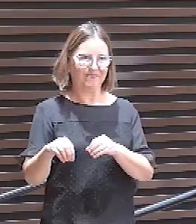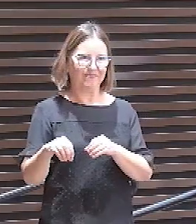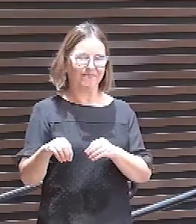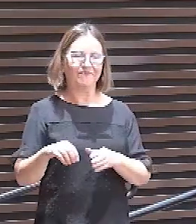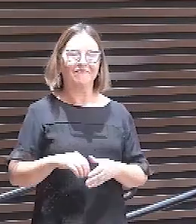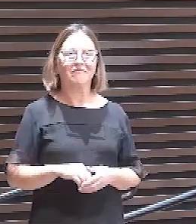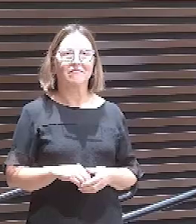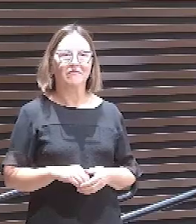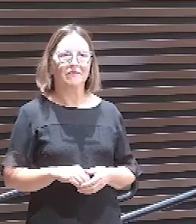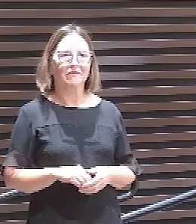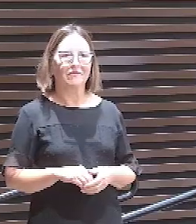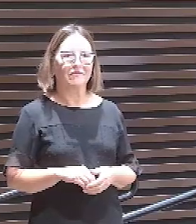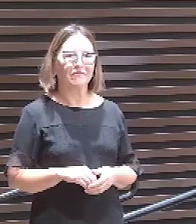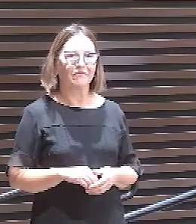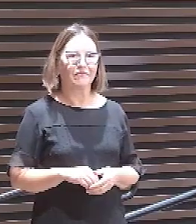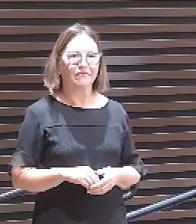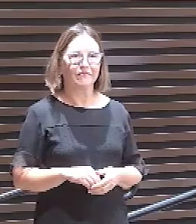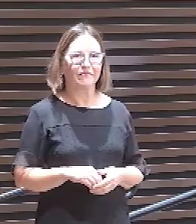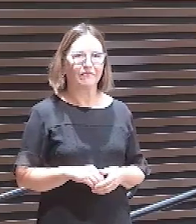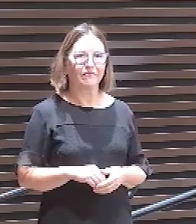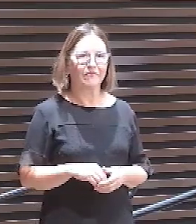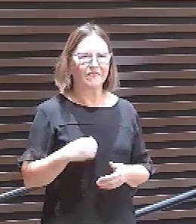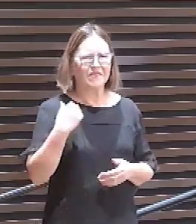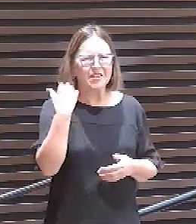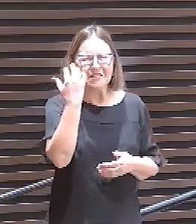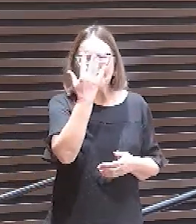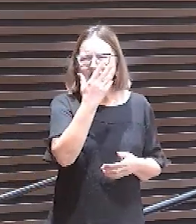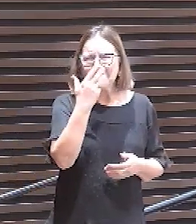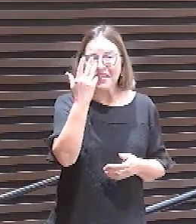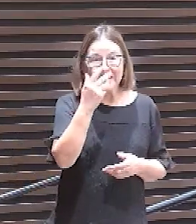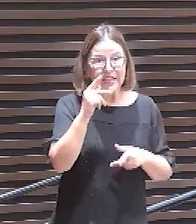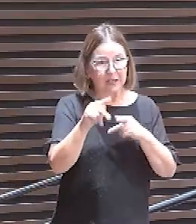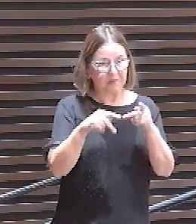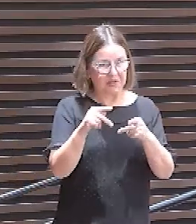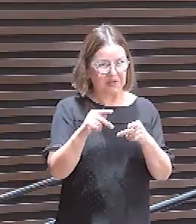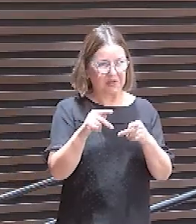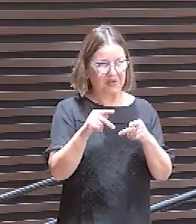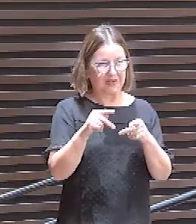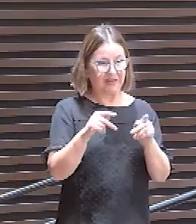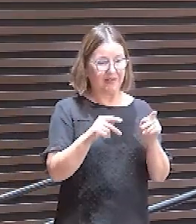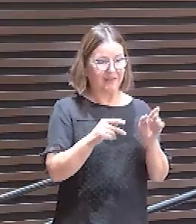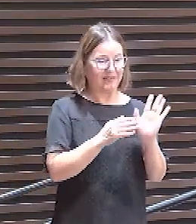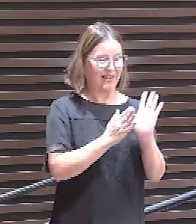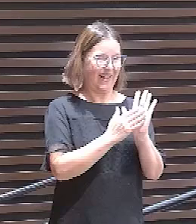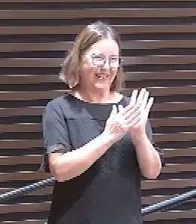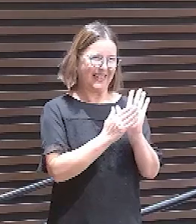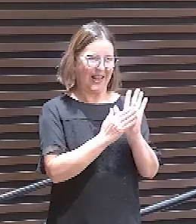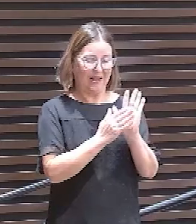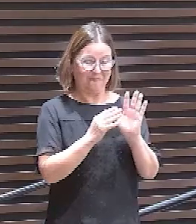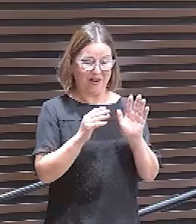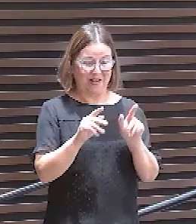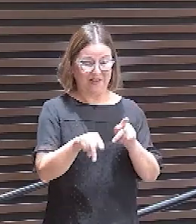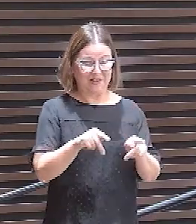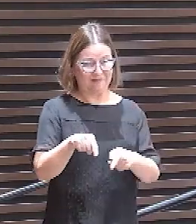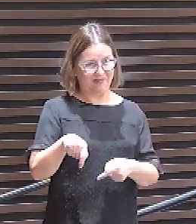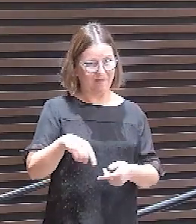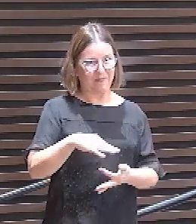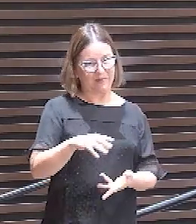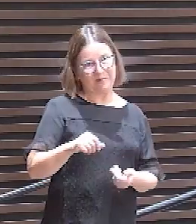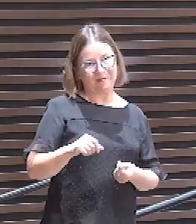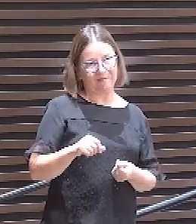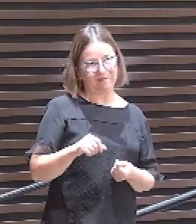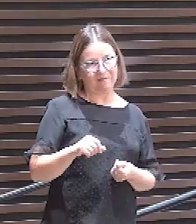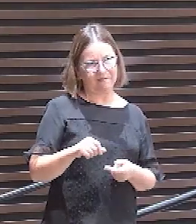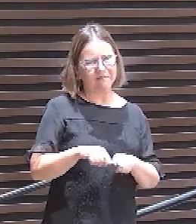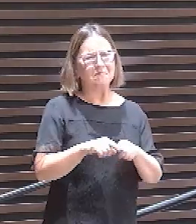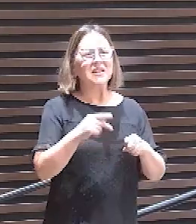O que fascina os homens são os holofotes do mundo. E o que fascina a sua